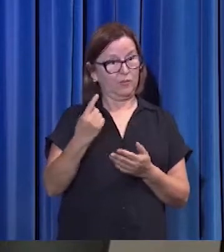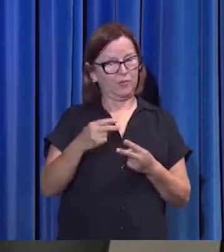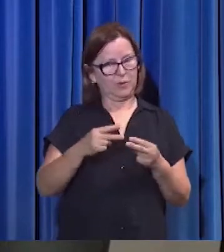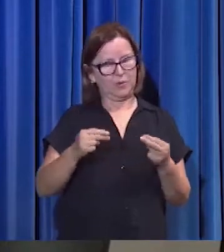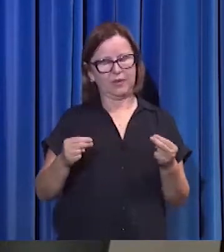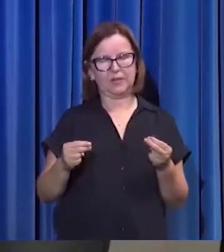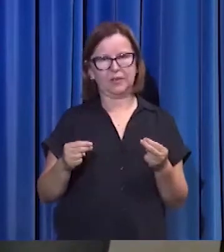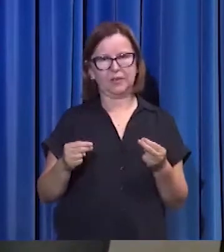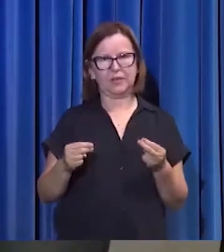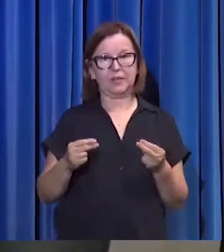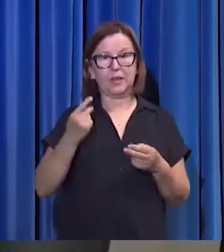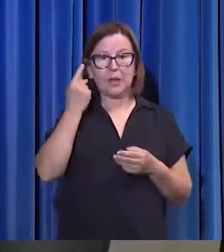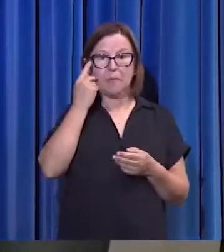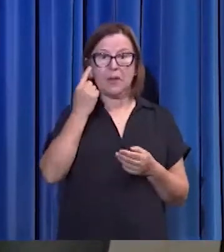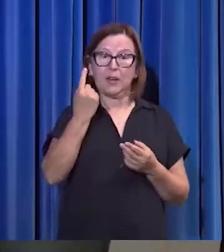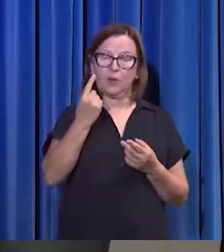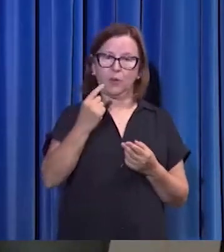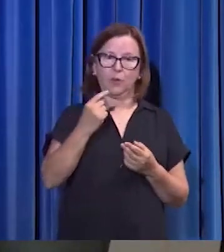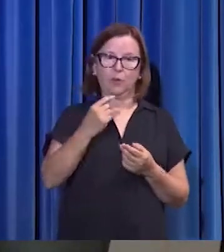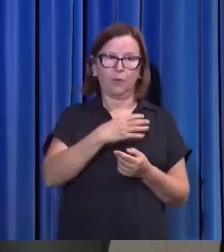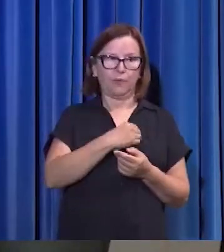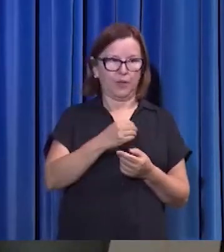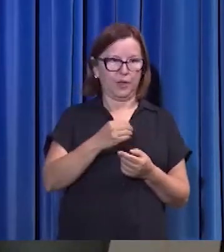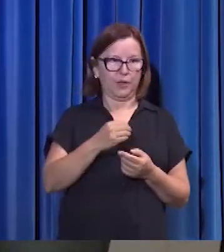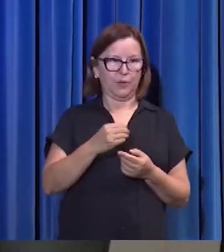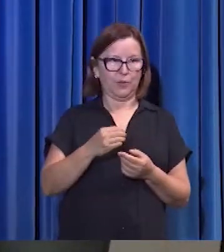E para um filho ele deixou uma Bíblia.